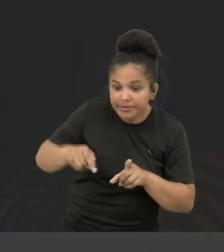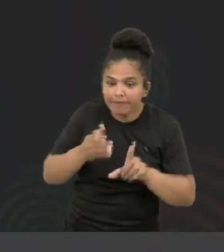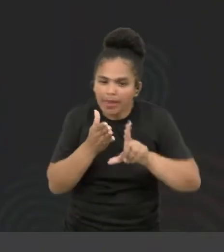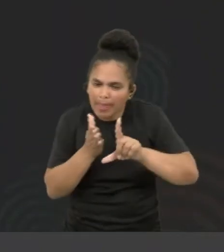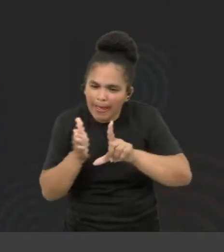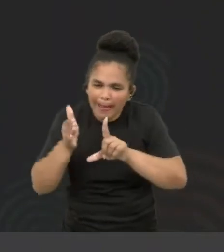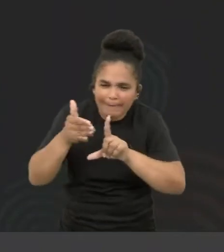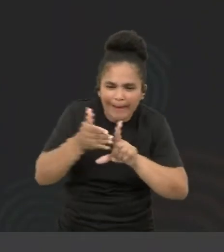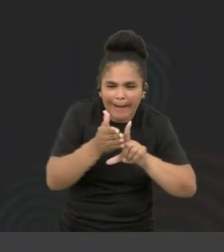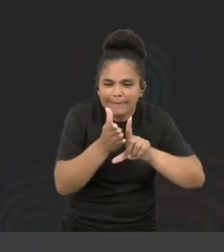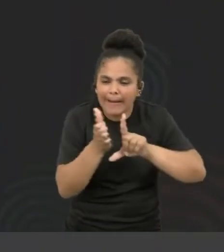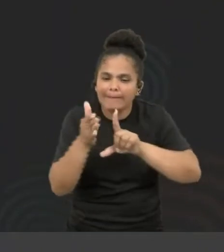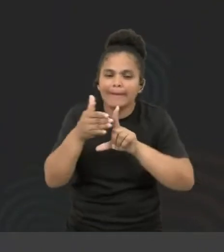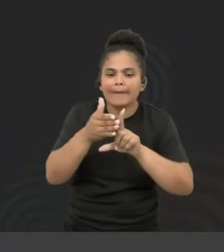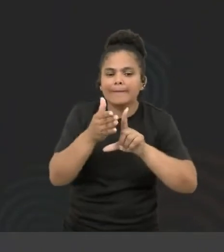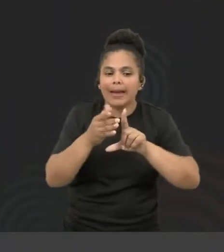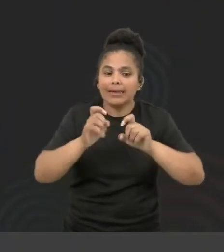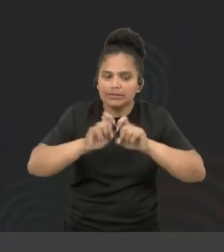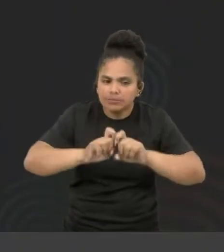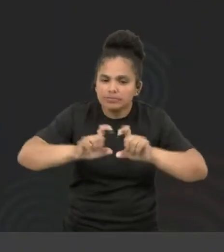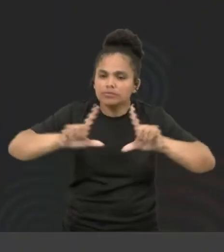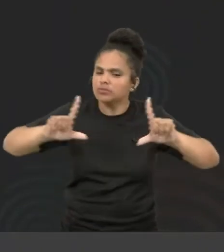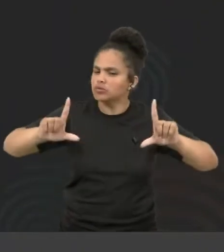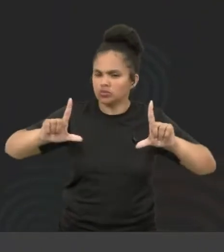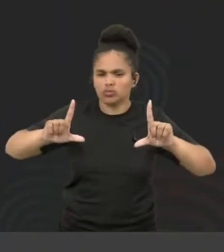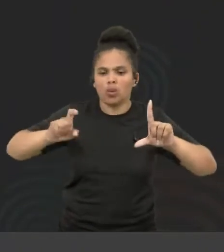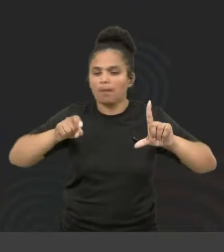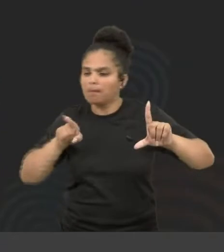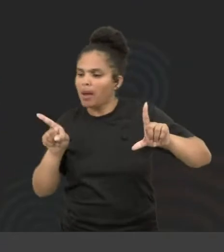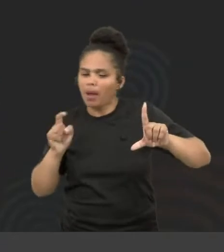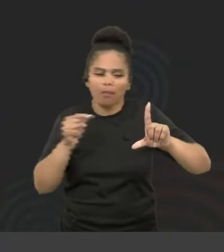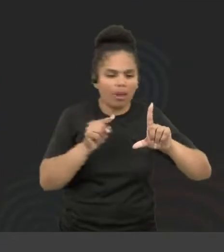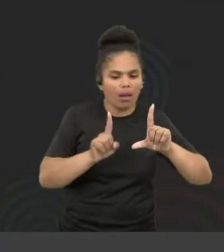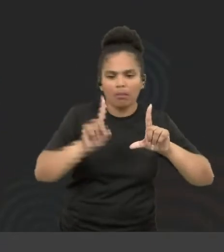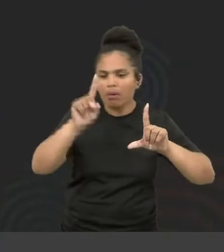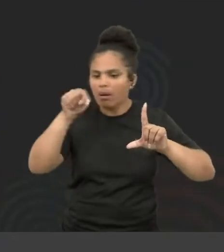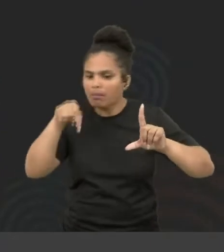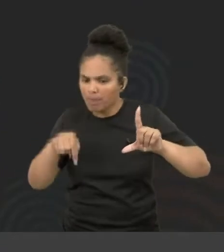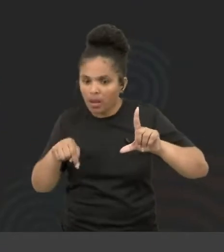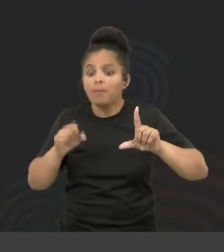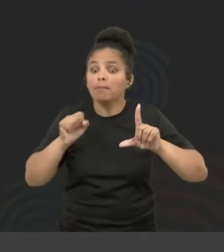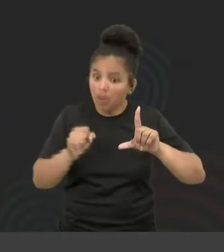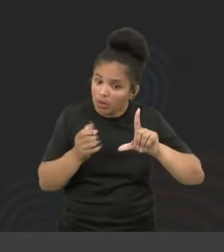espaço você ativa a Radio Box Checkbox e com as setinhas você consegue navegar